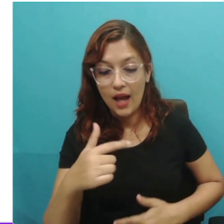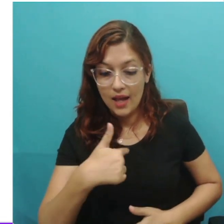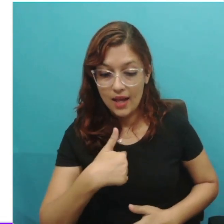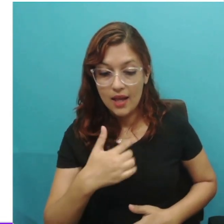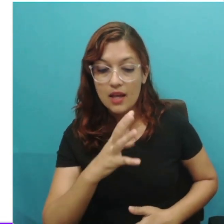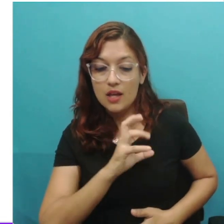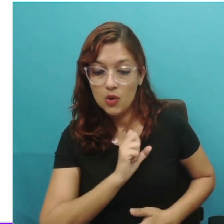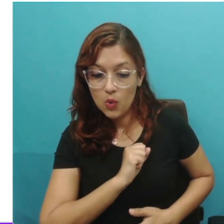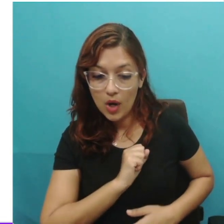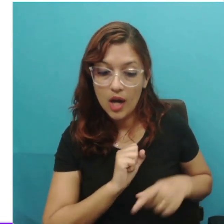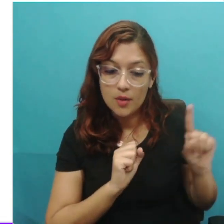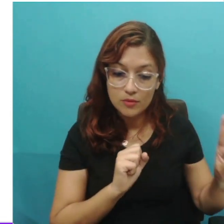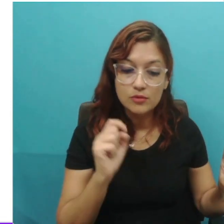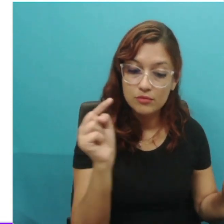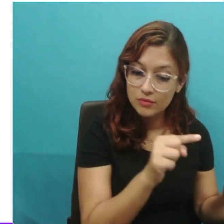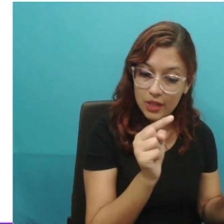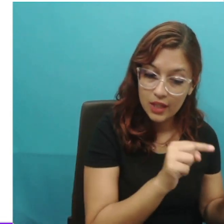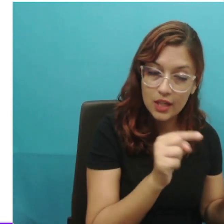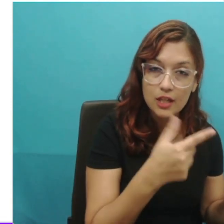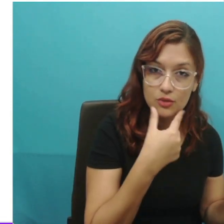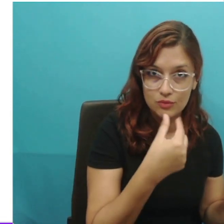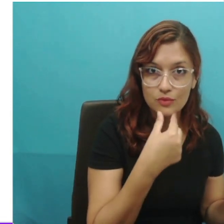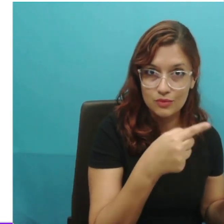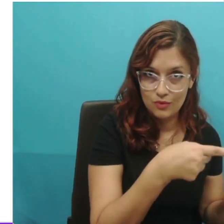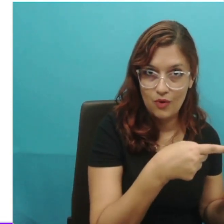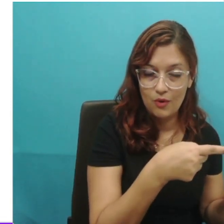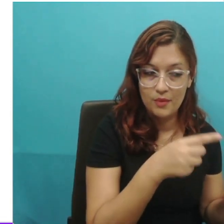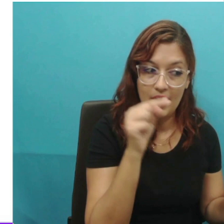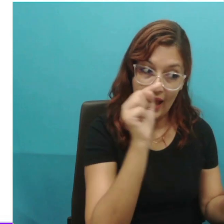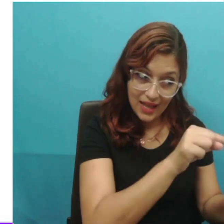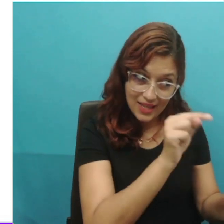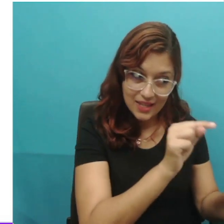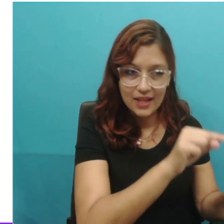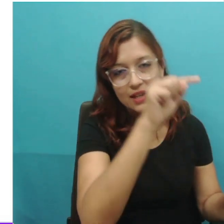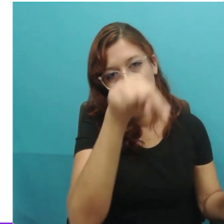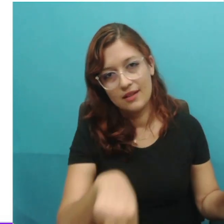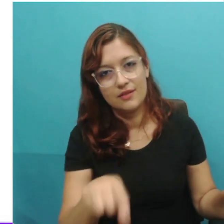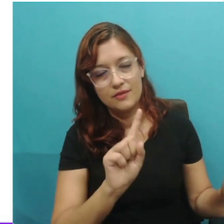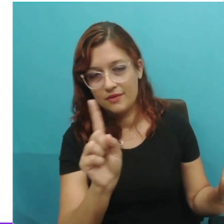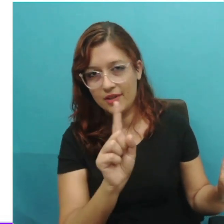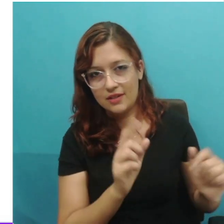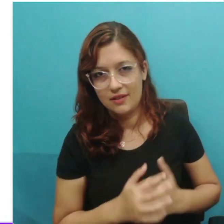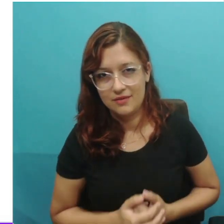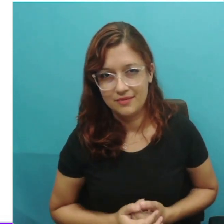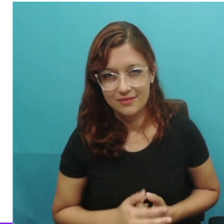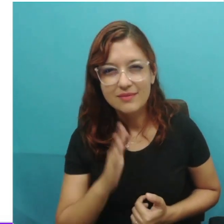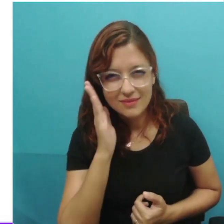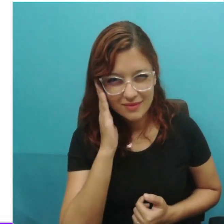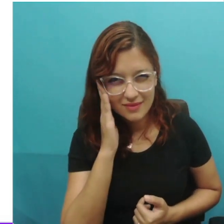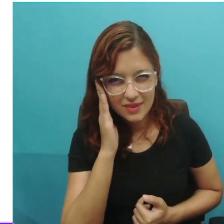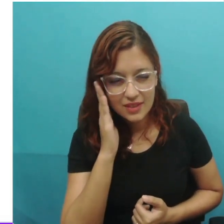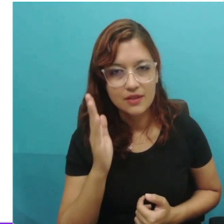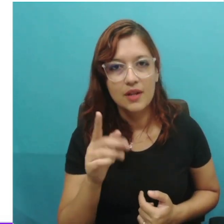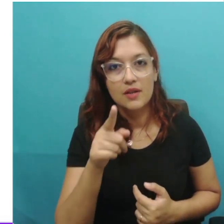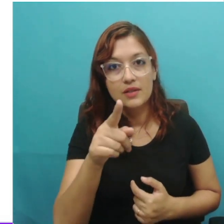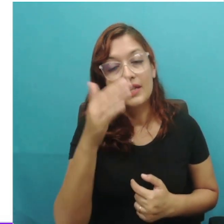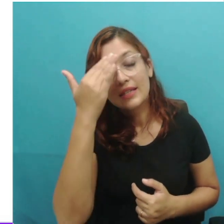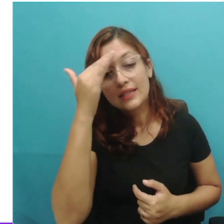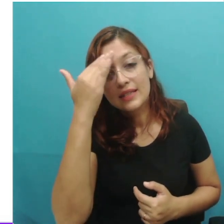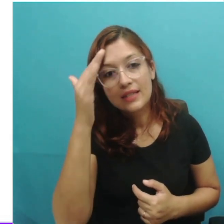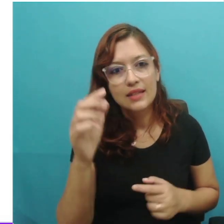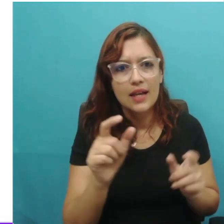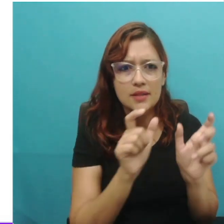você entender que eu estou me referindo àquele menino, é ele quem eu amo e é ele que não